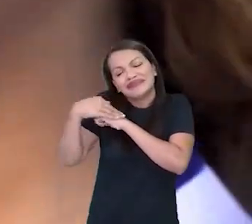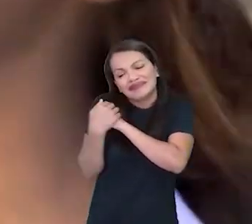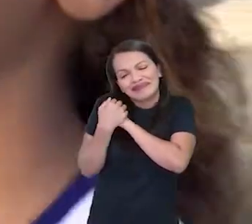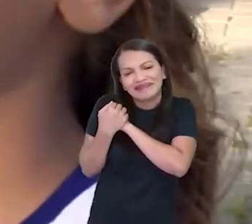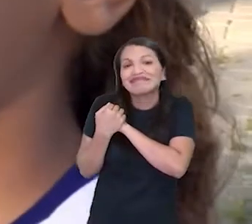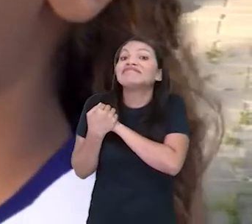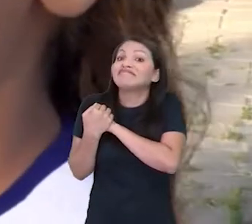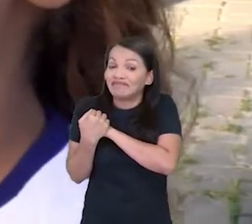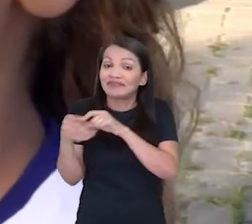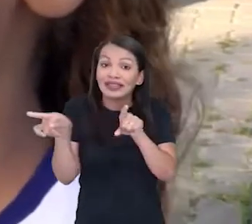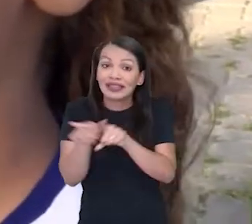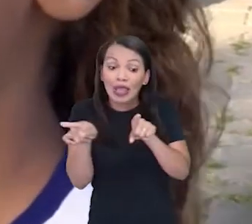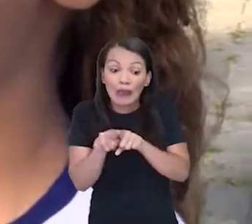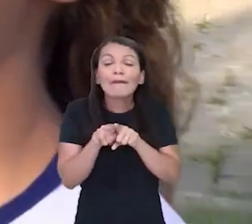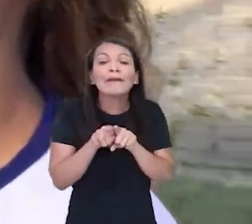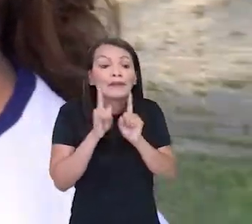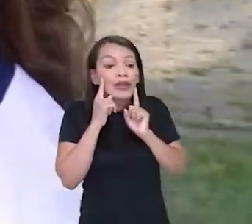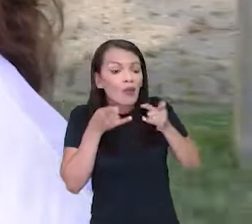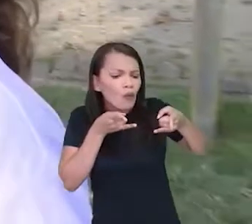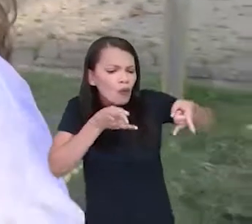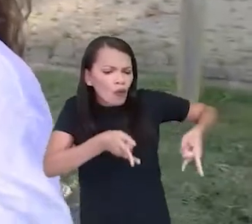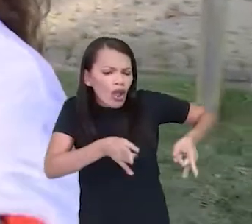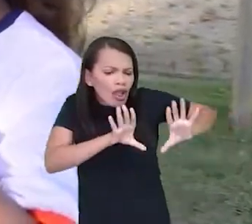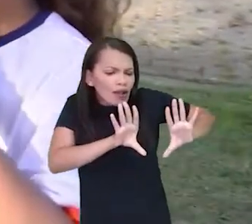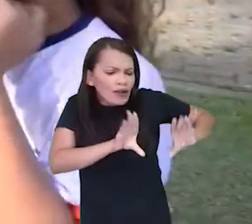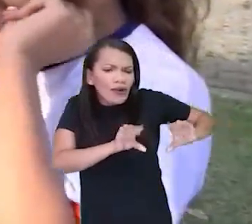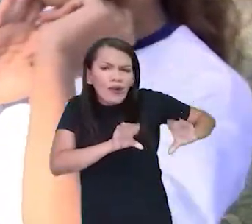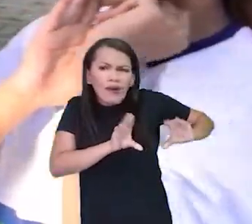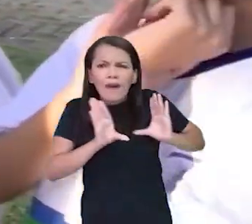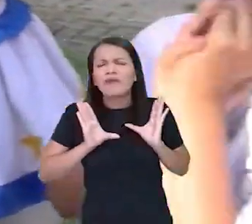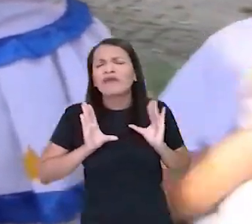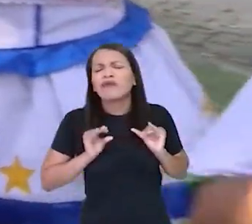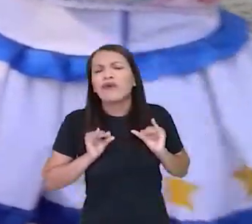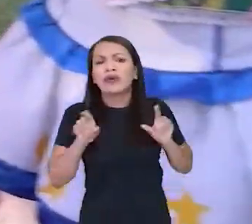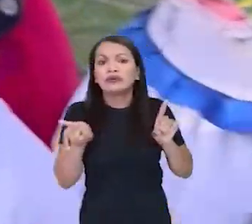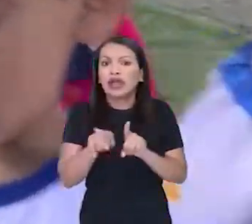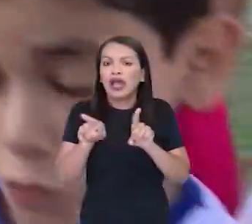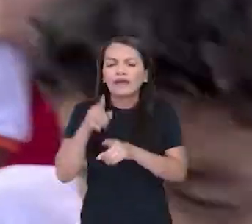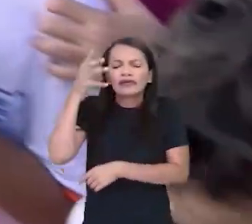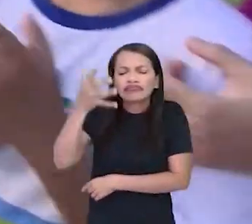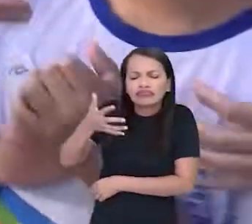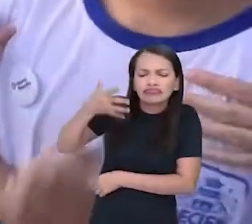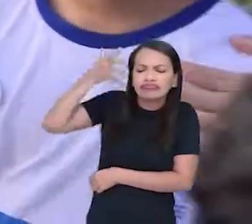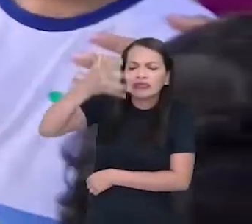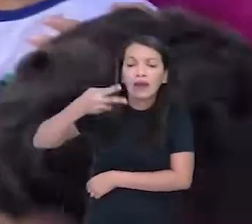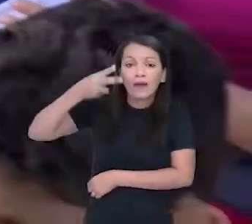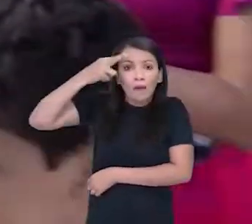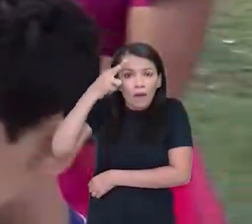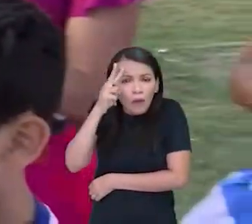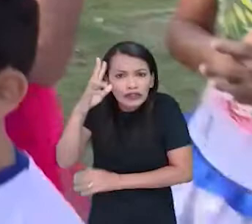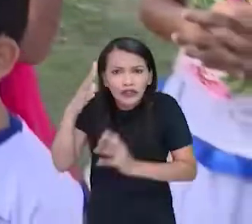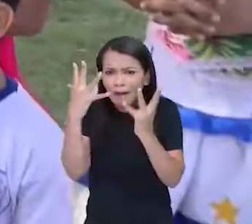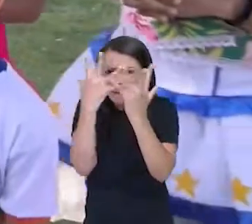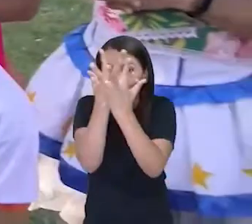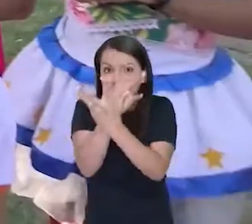uma queiminha macia uma canção de ninar uma história bem bonita